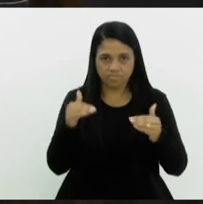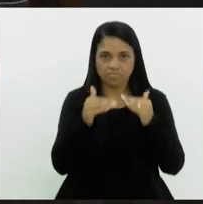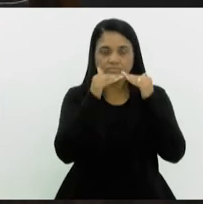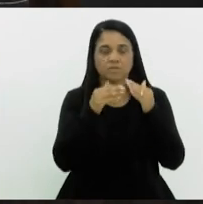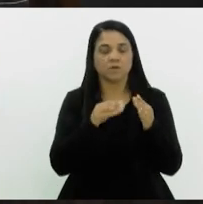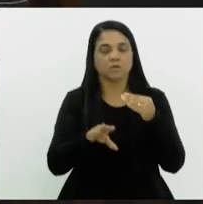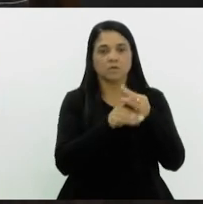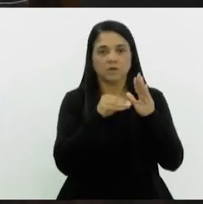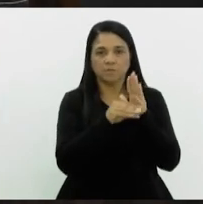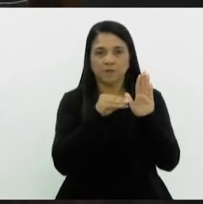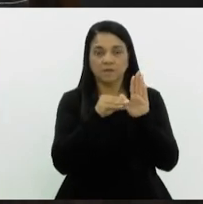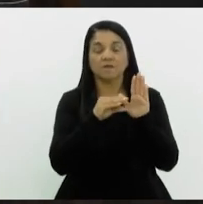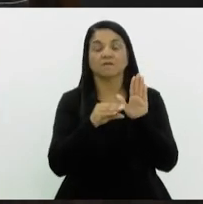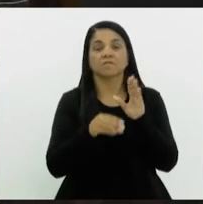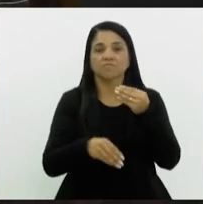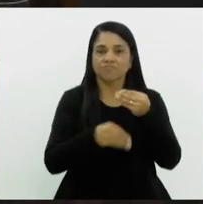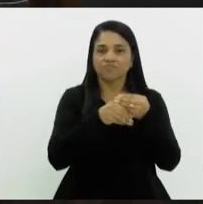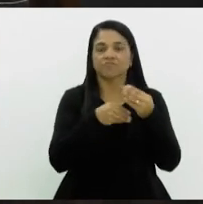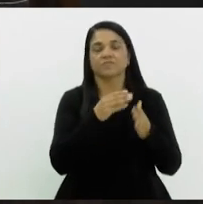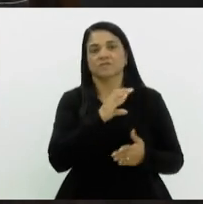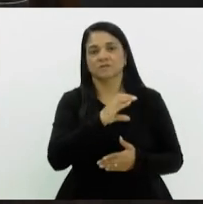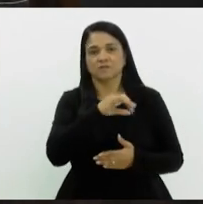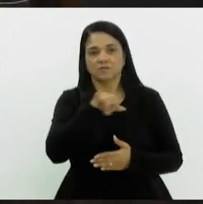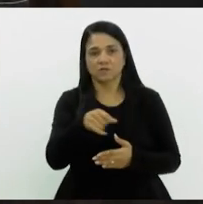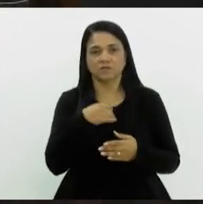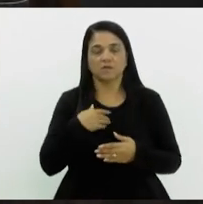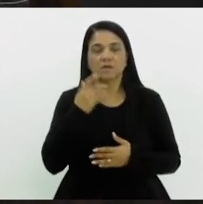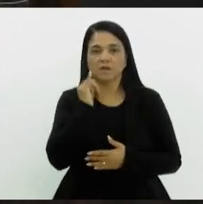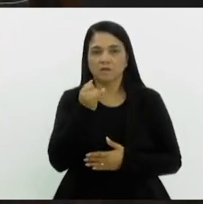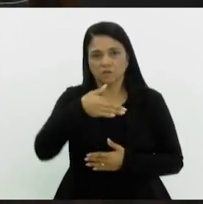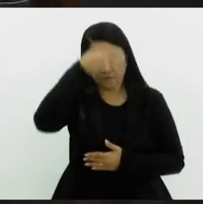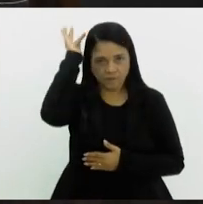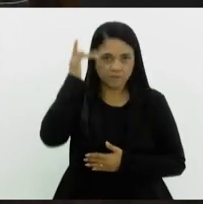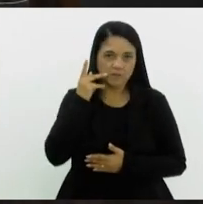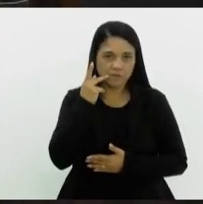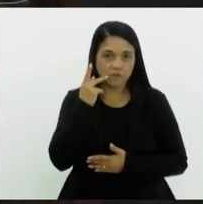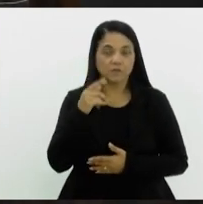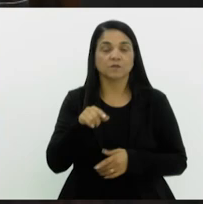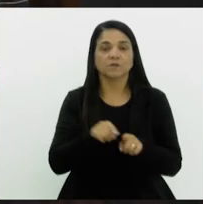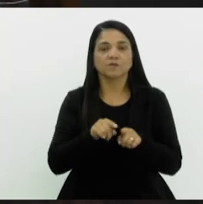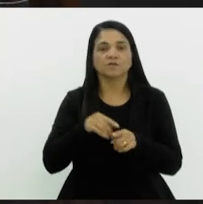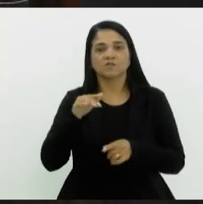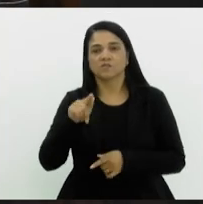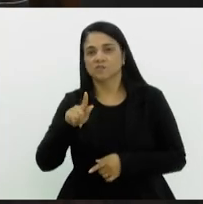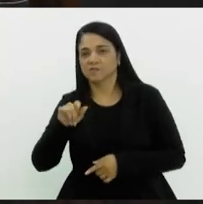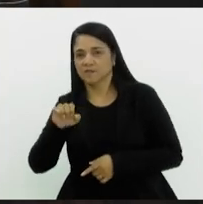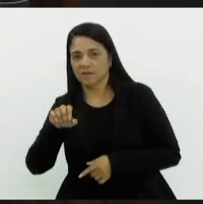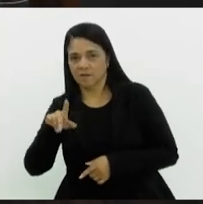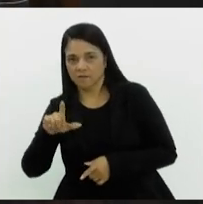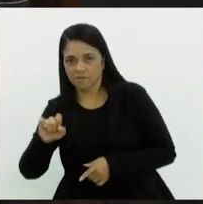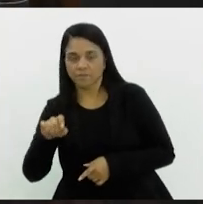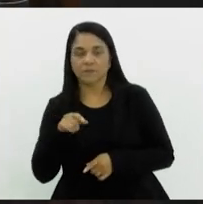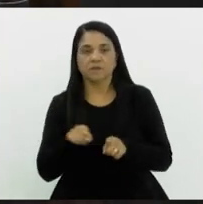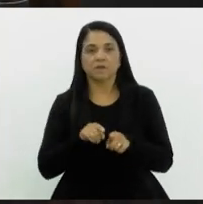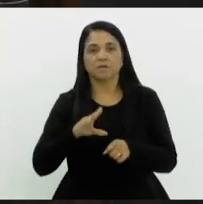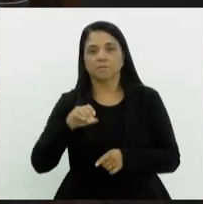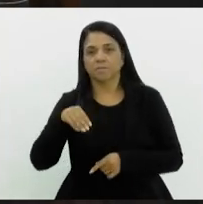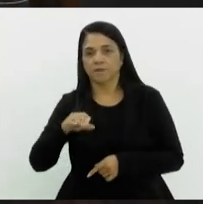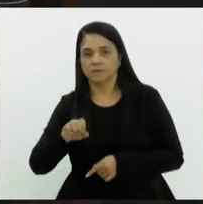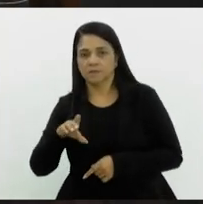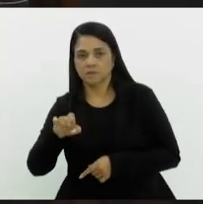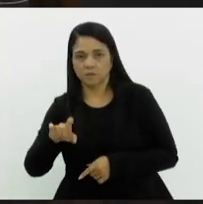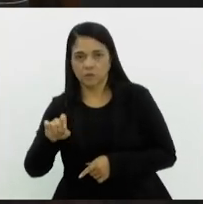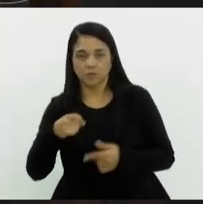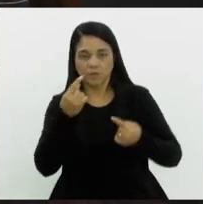Comissão de Constituição e Justiça. Relator, deputado Fred Pacheco, Gisele Monteiro e Carlos Macedo. Em